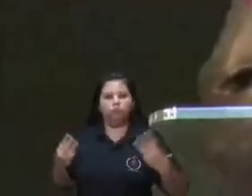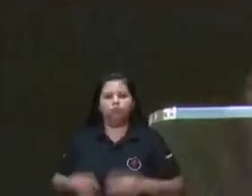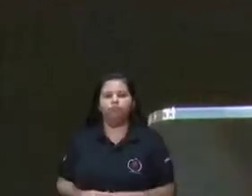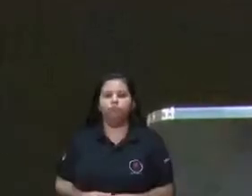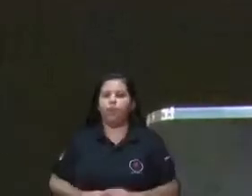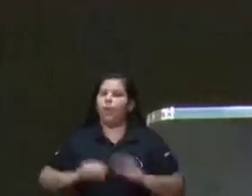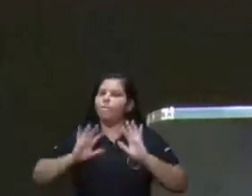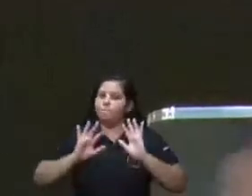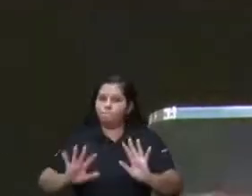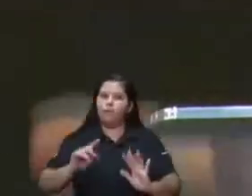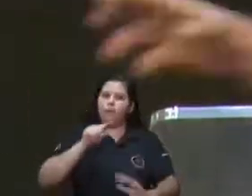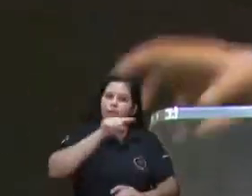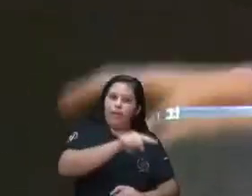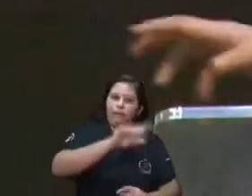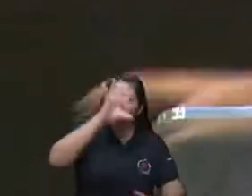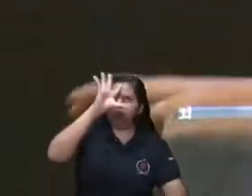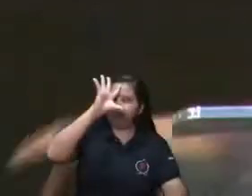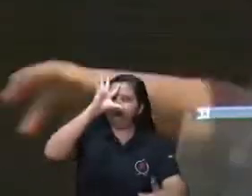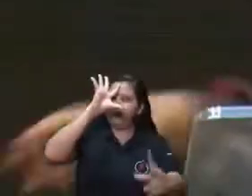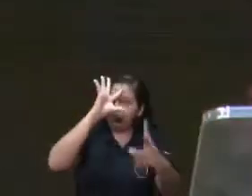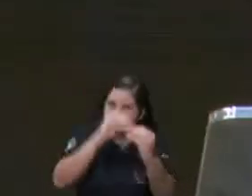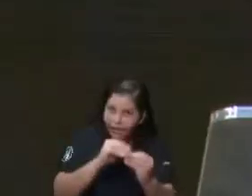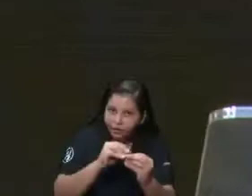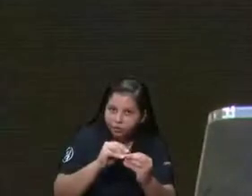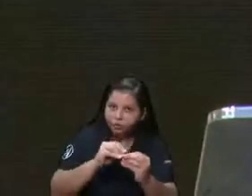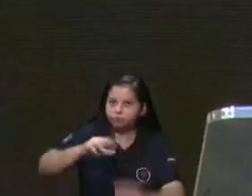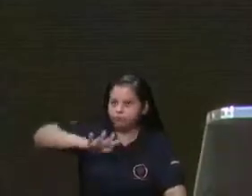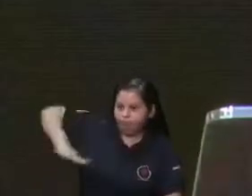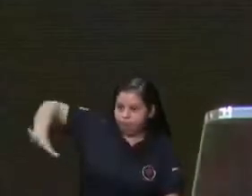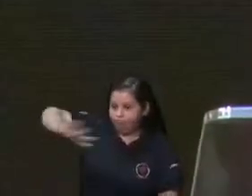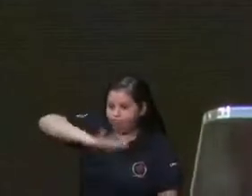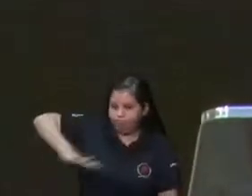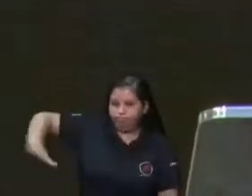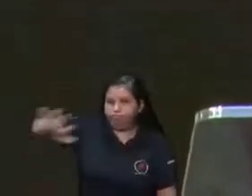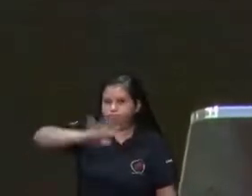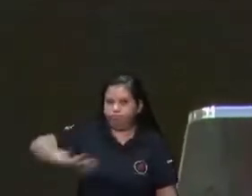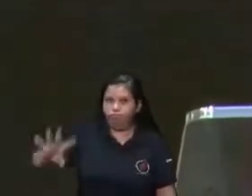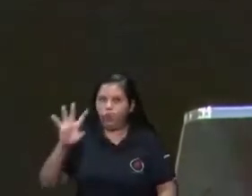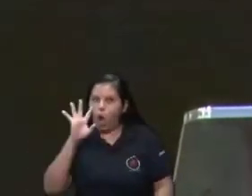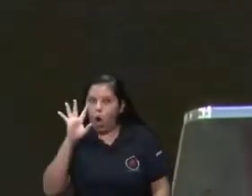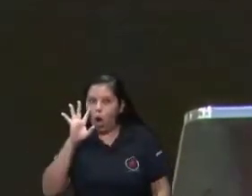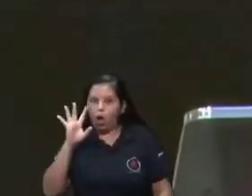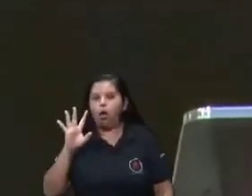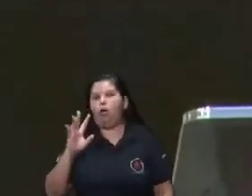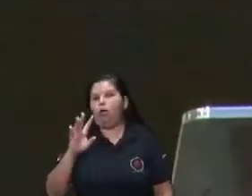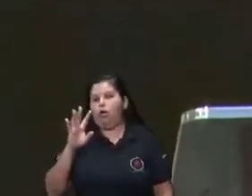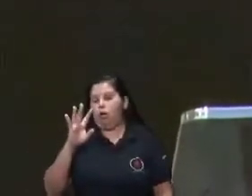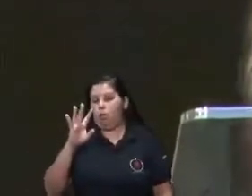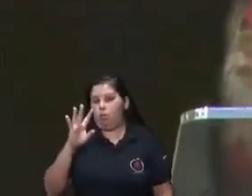mas ele entende que aqueles que vão ouvir ainda são filhos de Jacó.